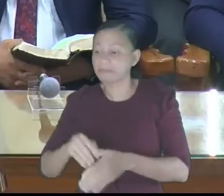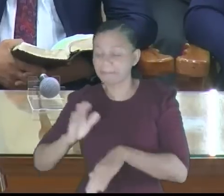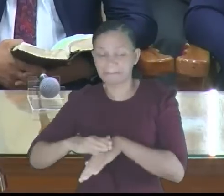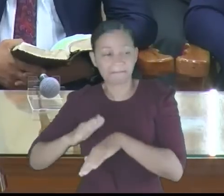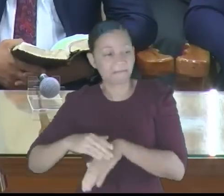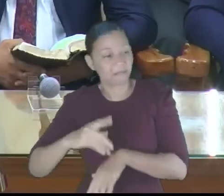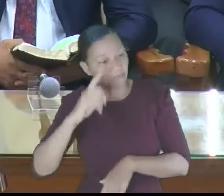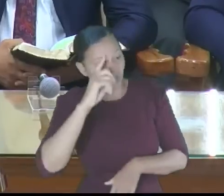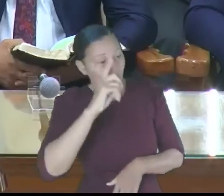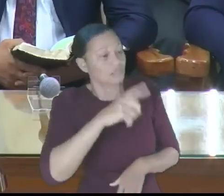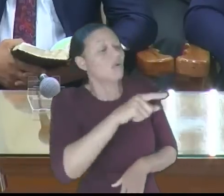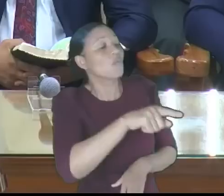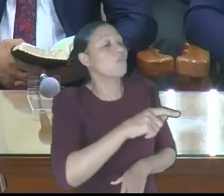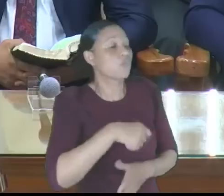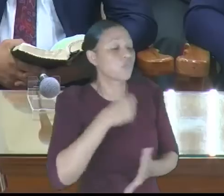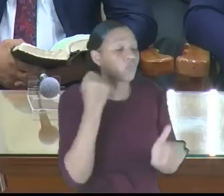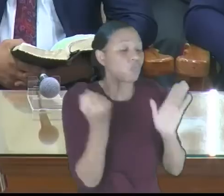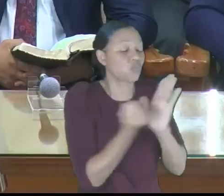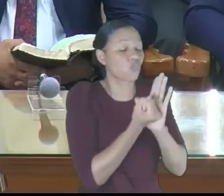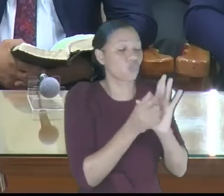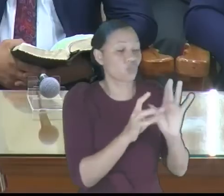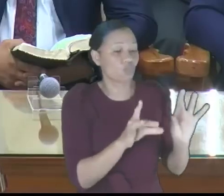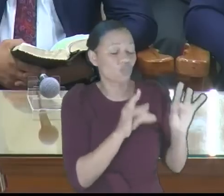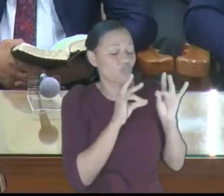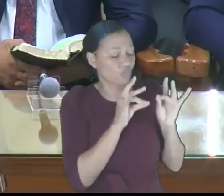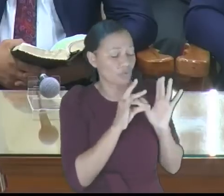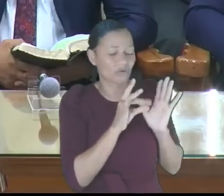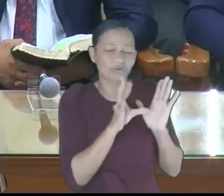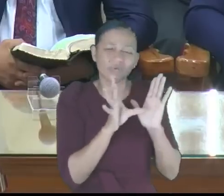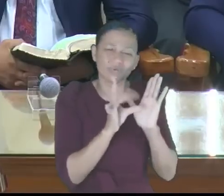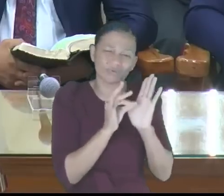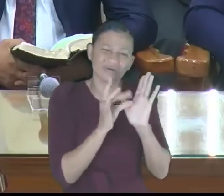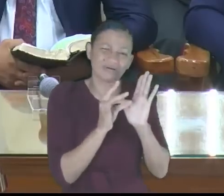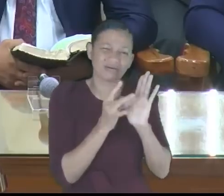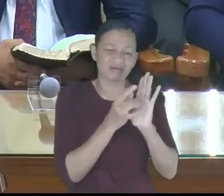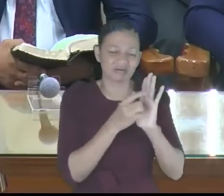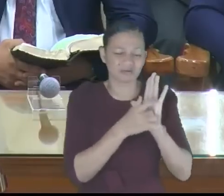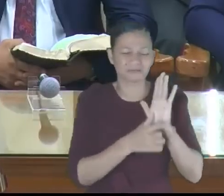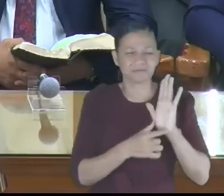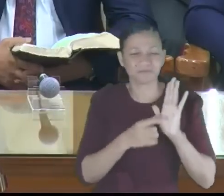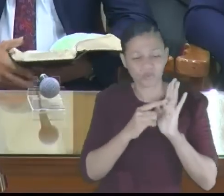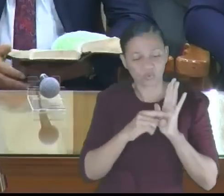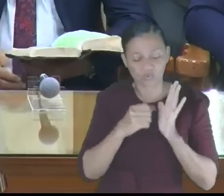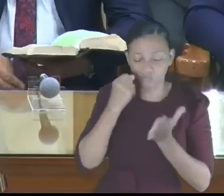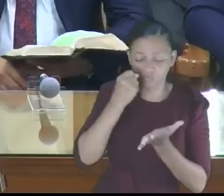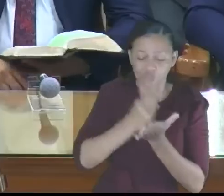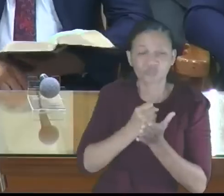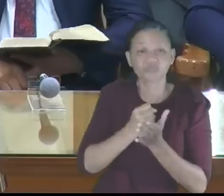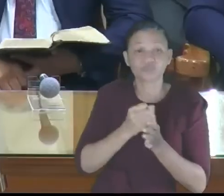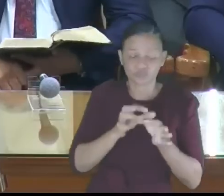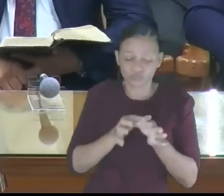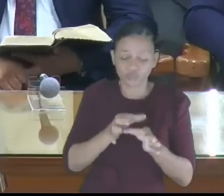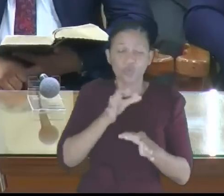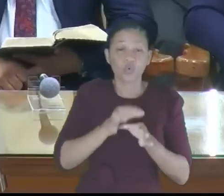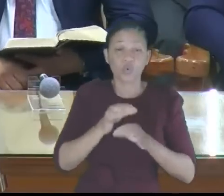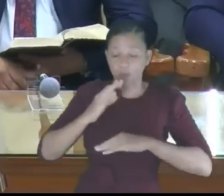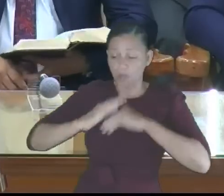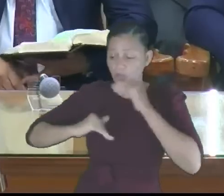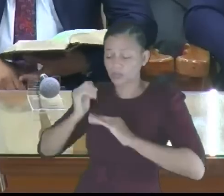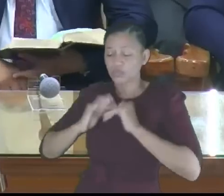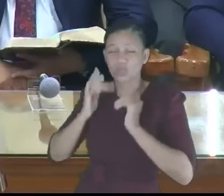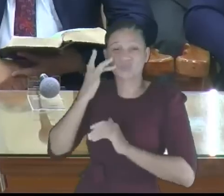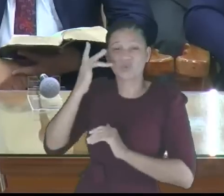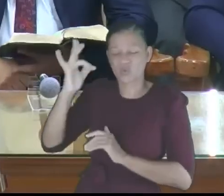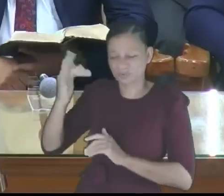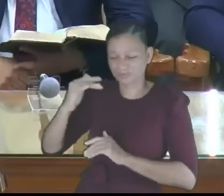um selo ou um sinete de metal, geralmente de metal, ia no ourives, e o ourives